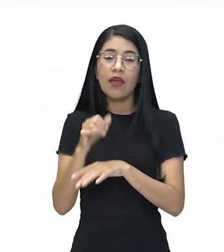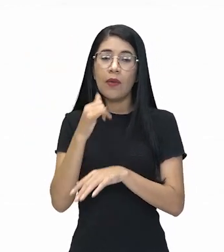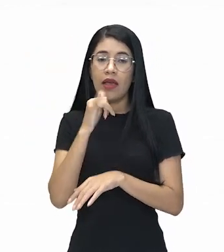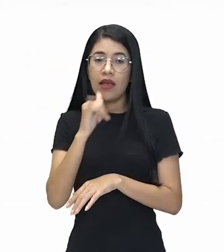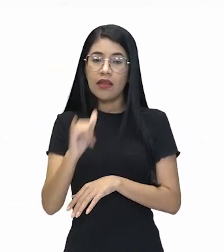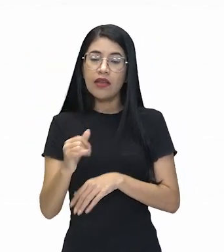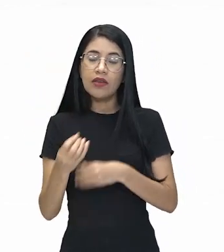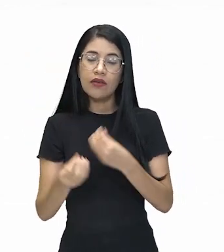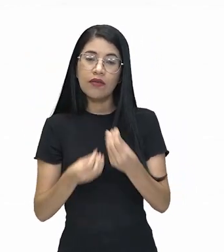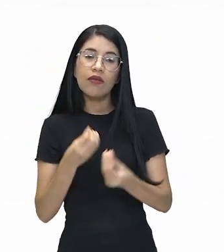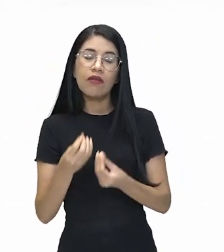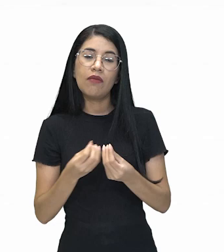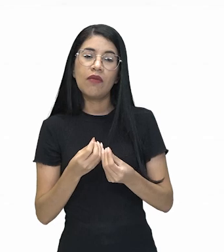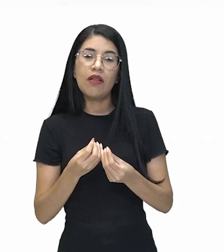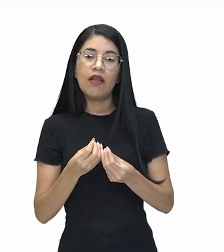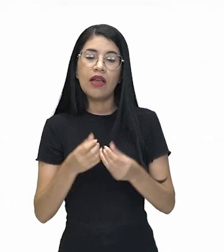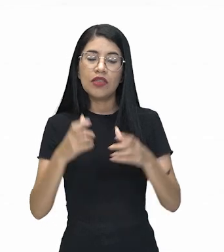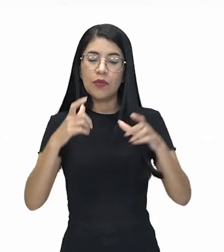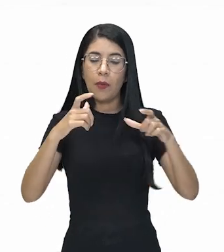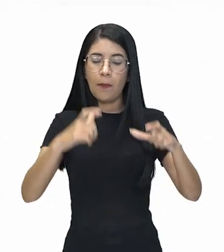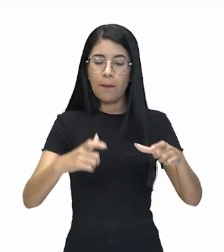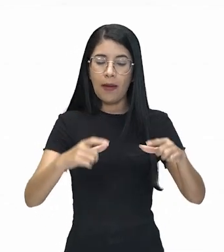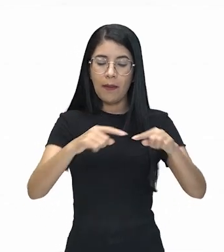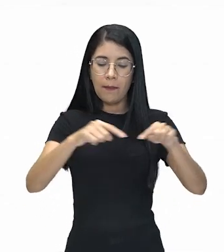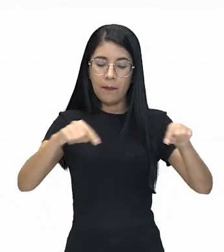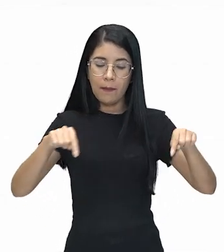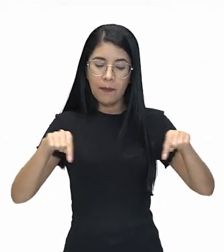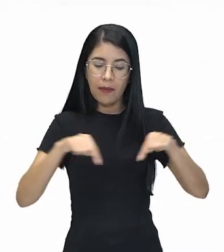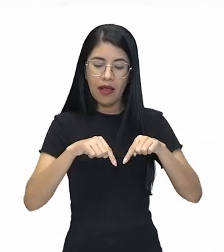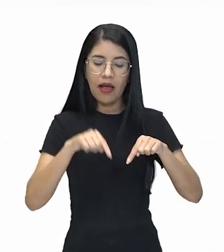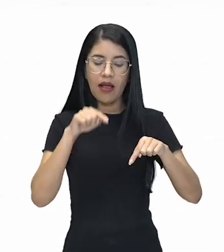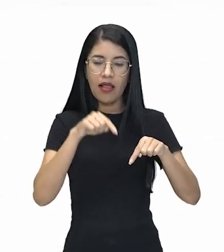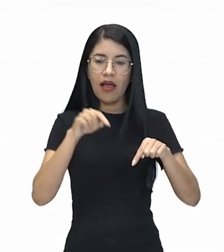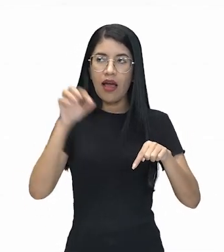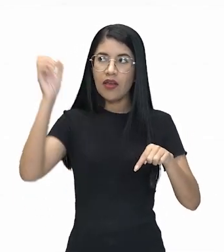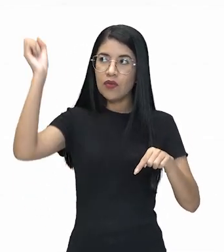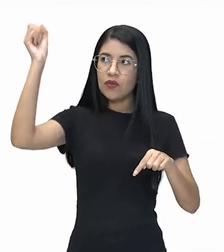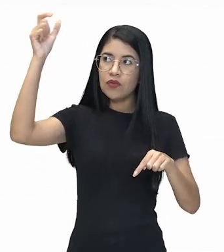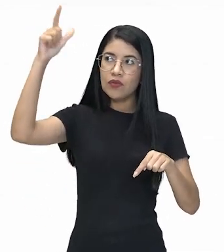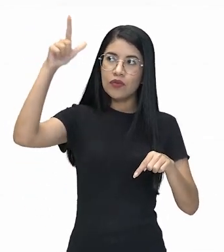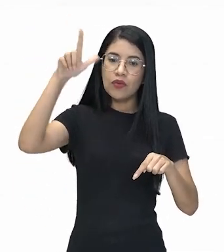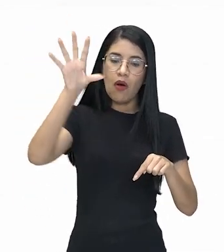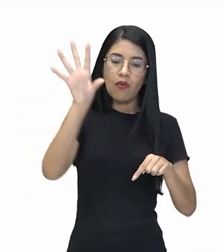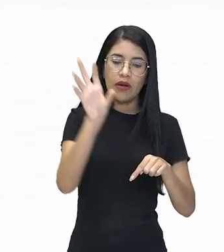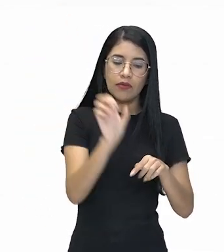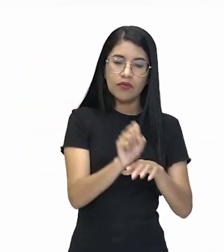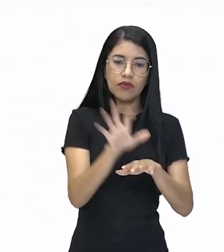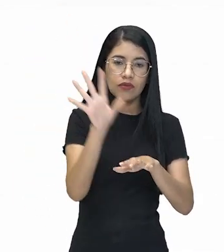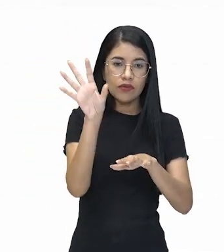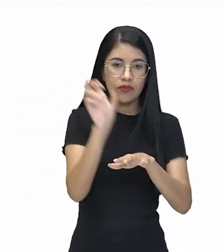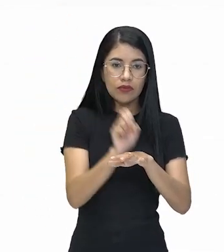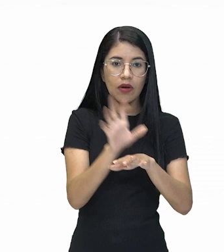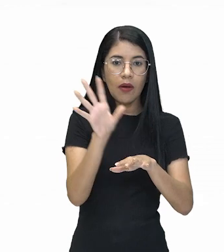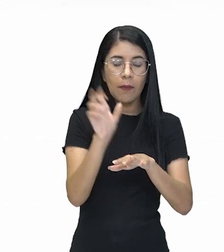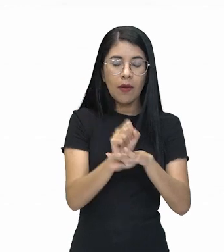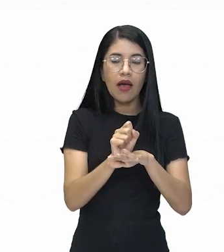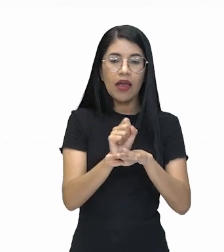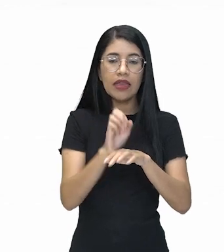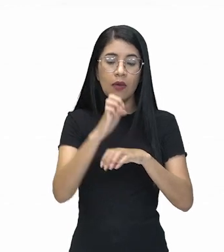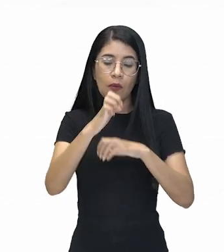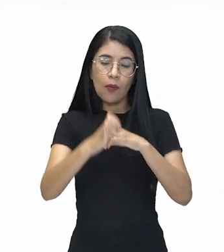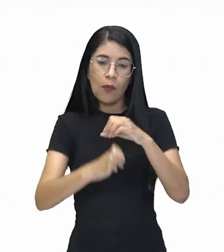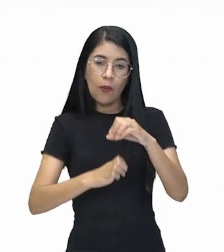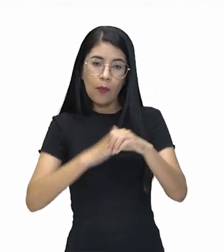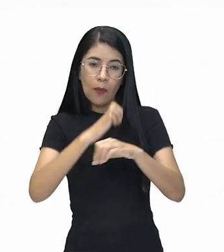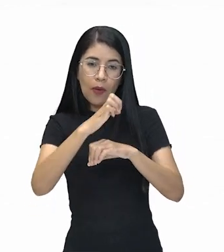aí, ela vai incidir numa placa e vai arrancar elétrons. E esses elétrons vão